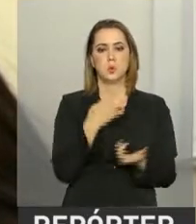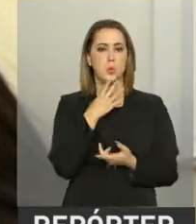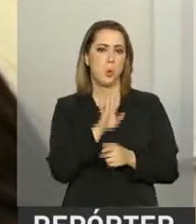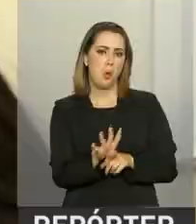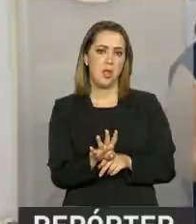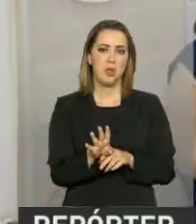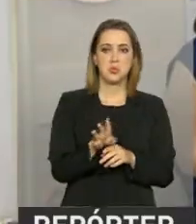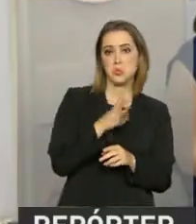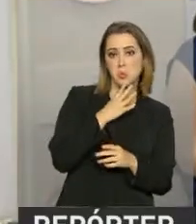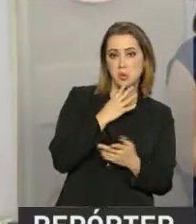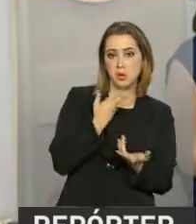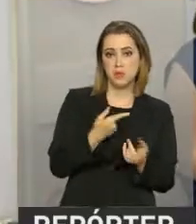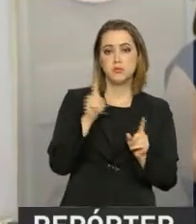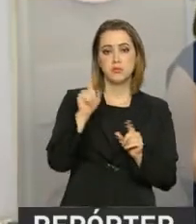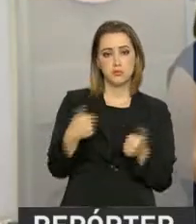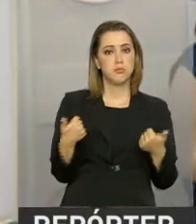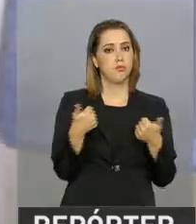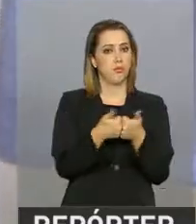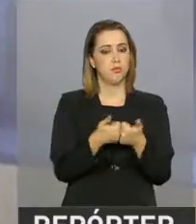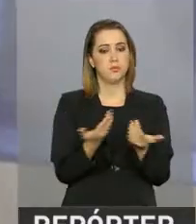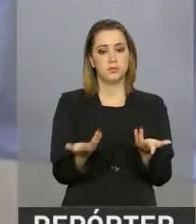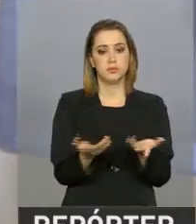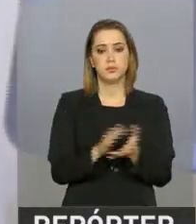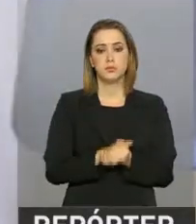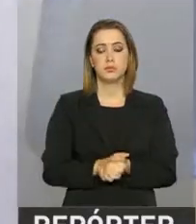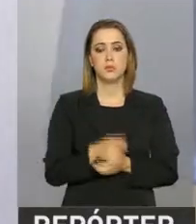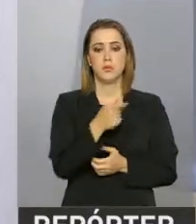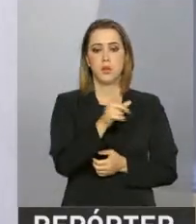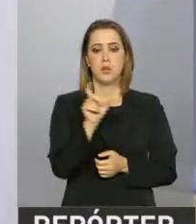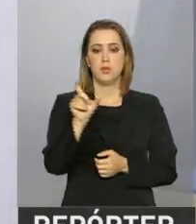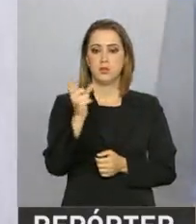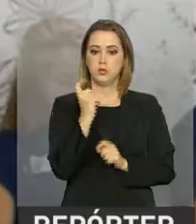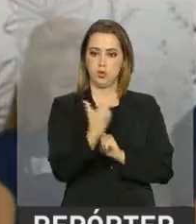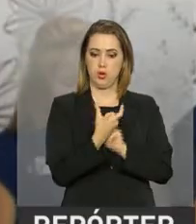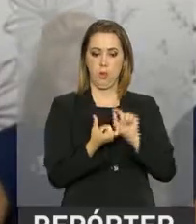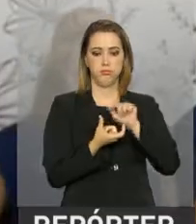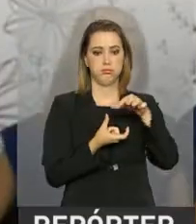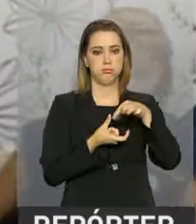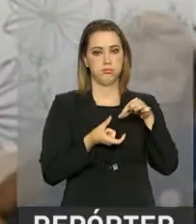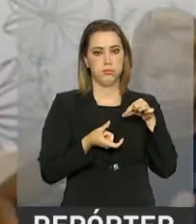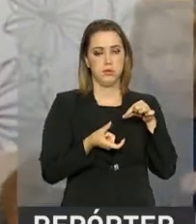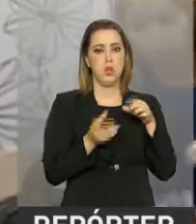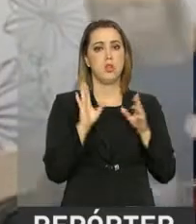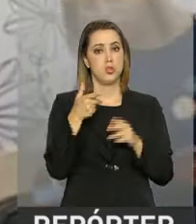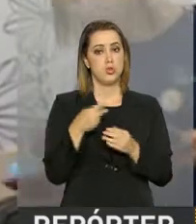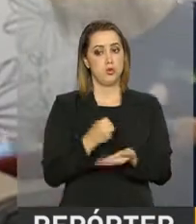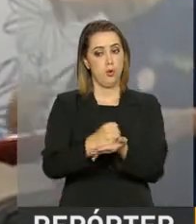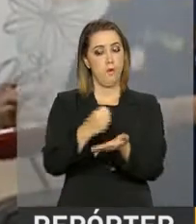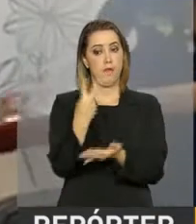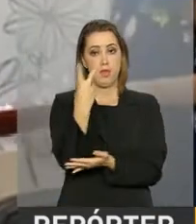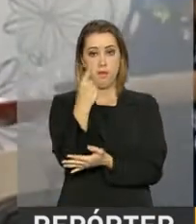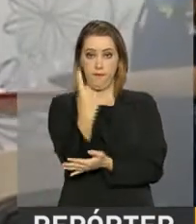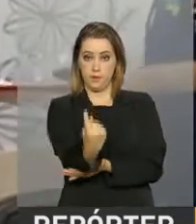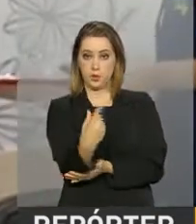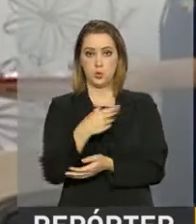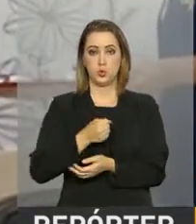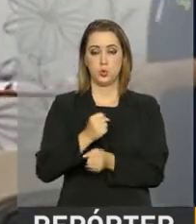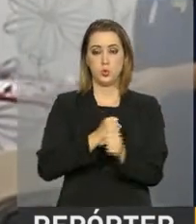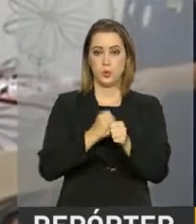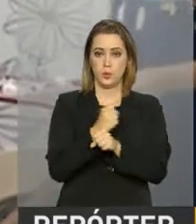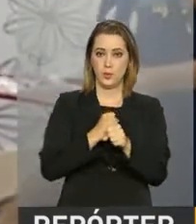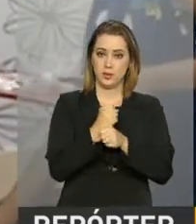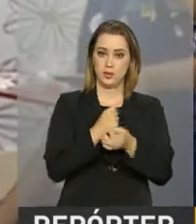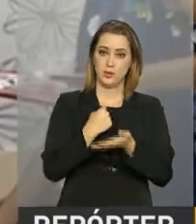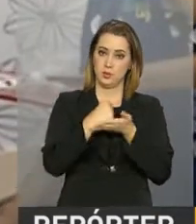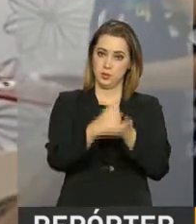é o próximo já o walter é doador de carteirinha faixa 21 anos que o do sangue e toda vez que eu venho aqui é uma